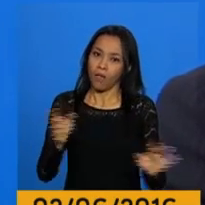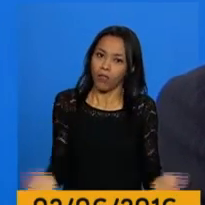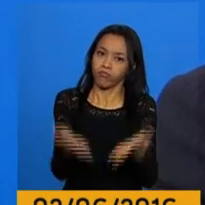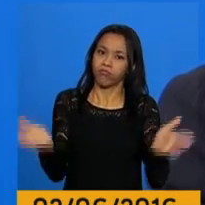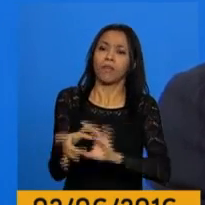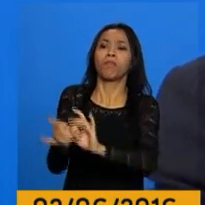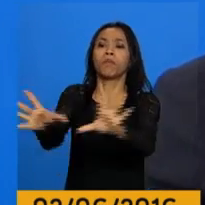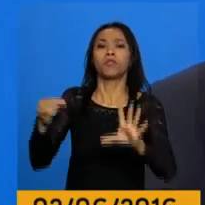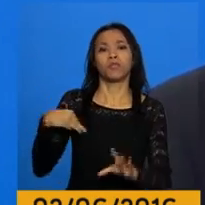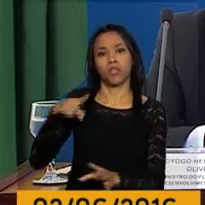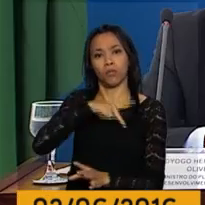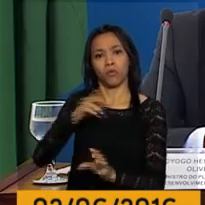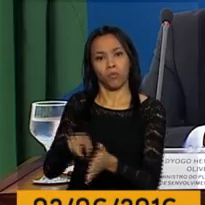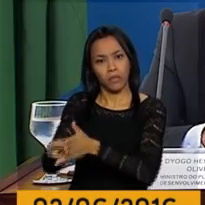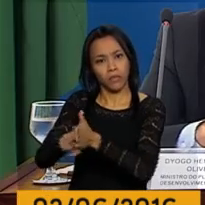do Judiciário Federal.